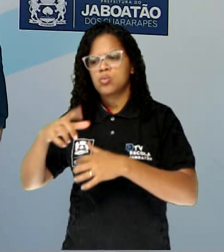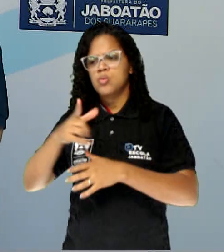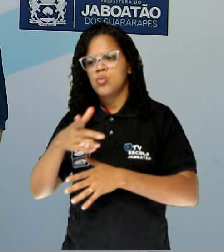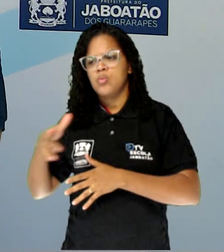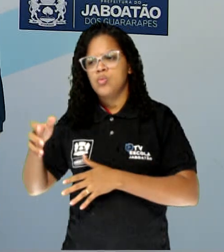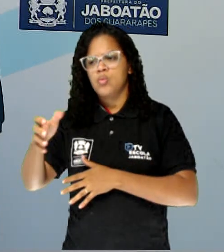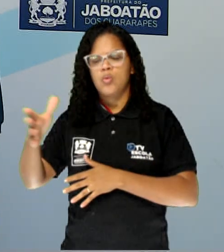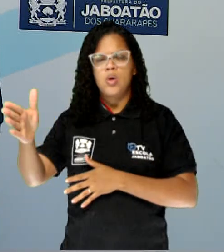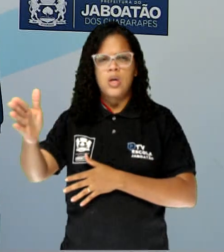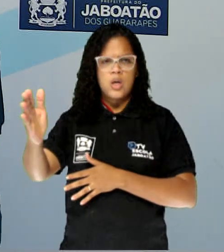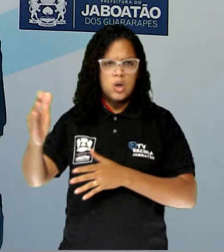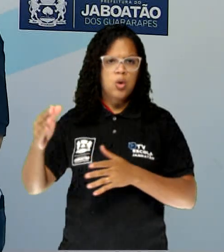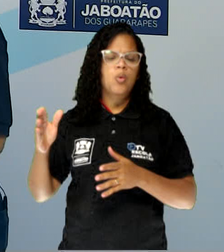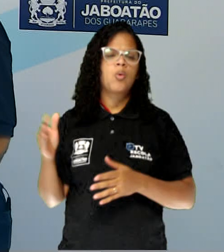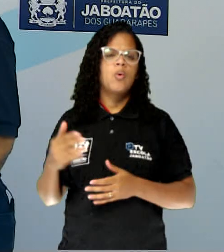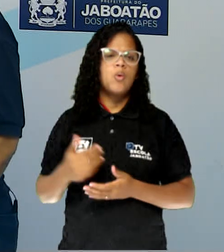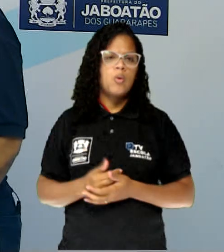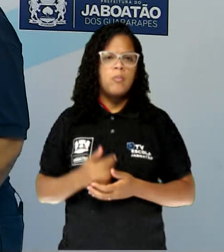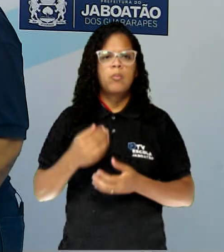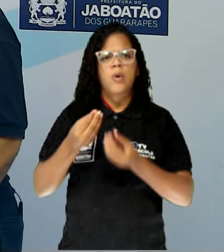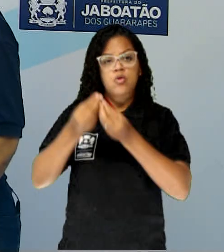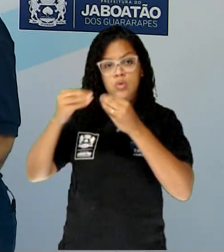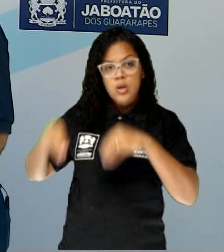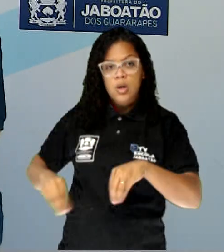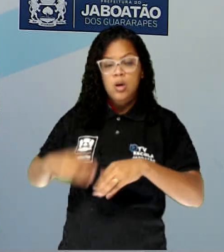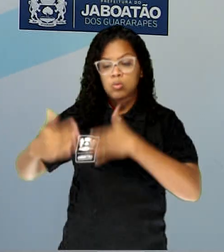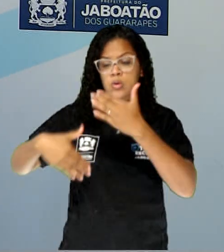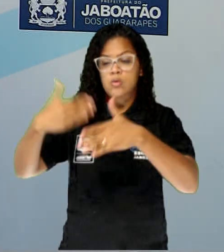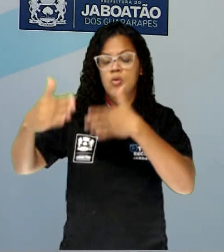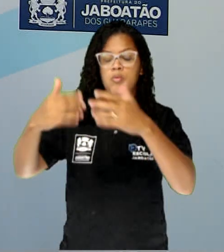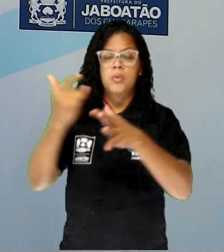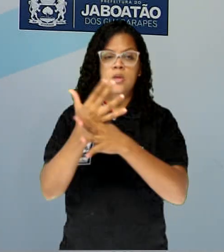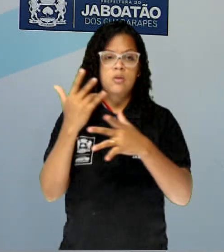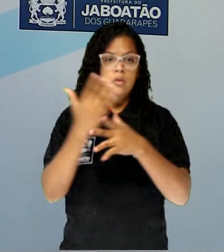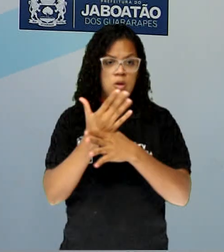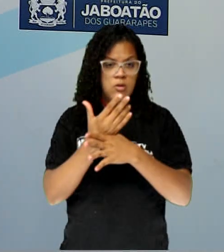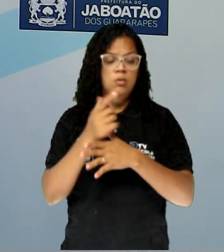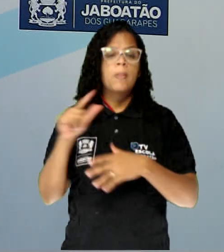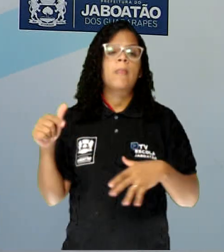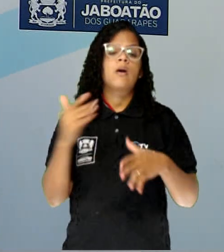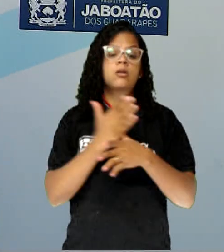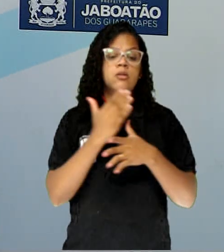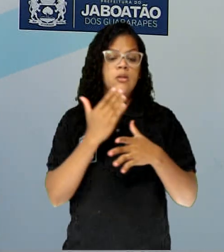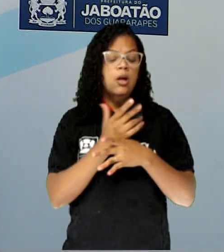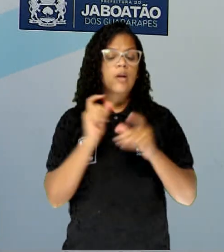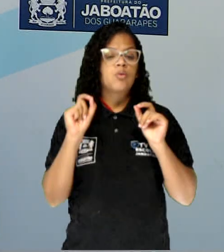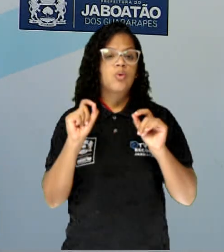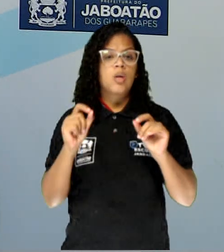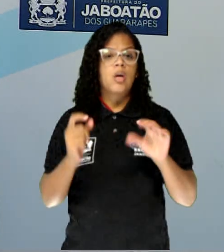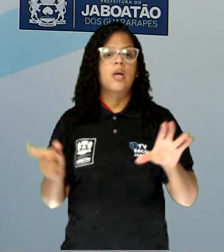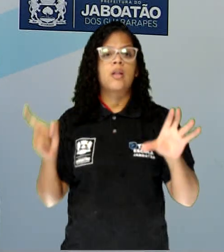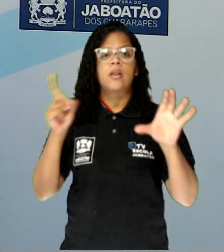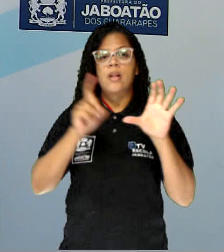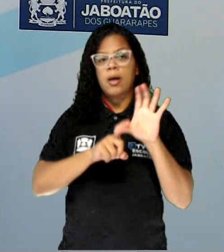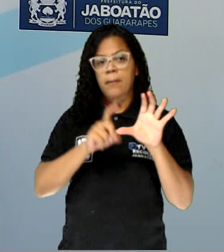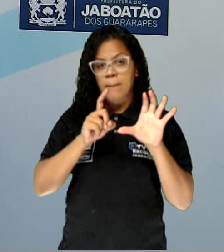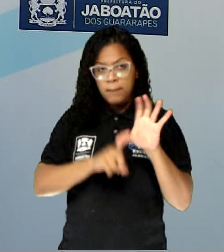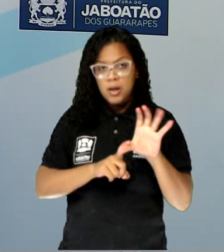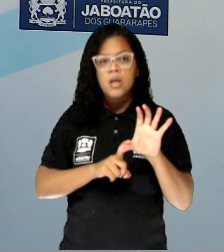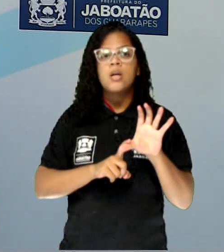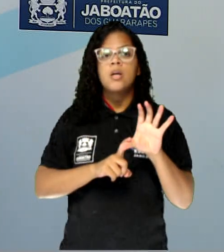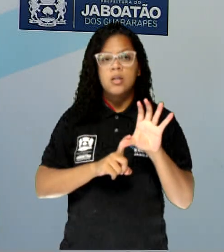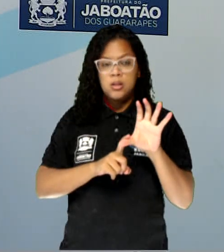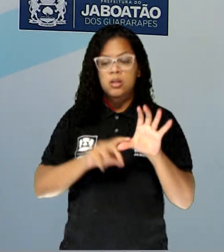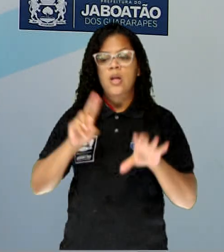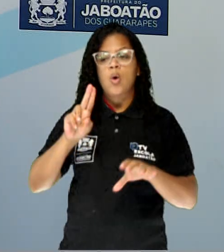desenvolvimento de nossa cidade. O município de Itapipoca depende dos recursos advindos da usina Belo